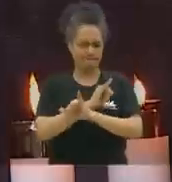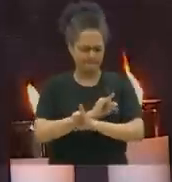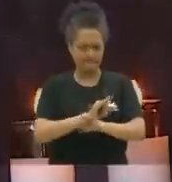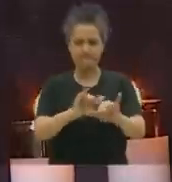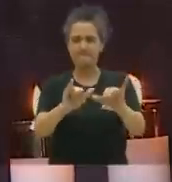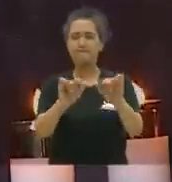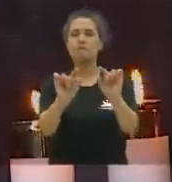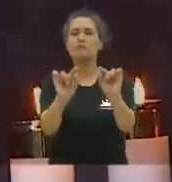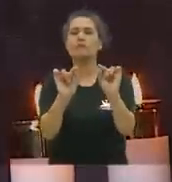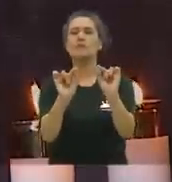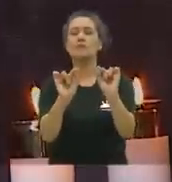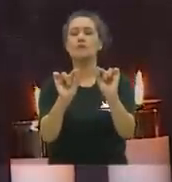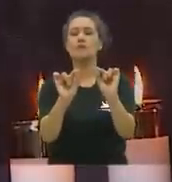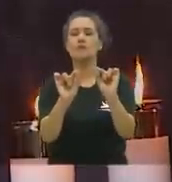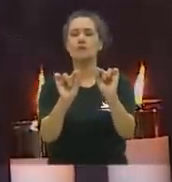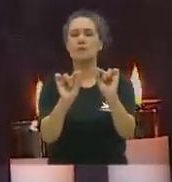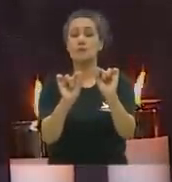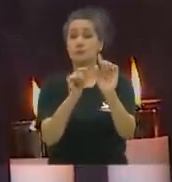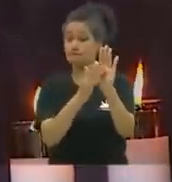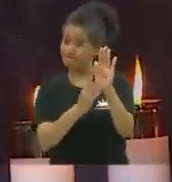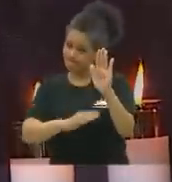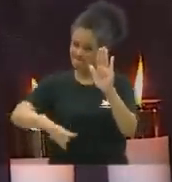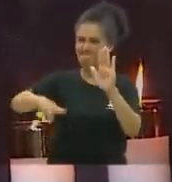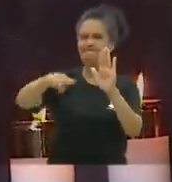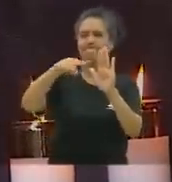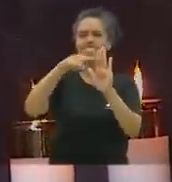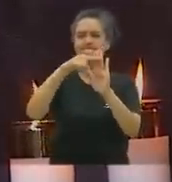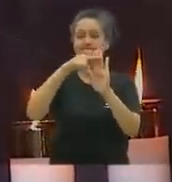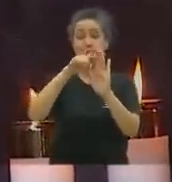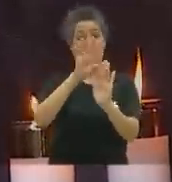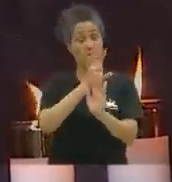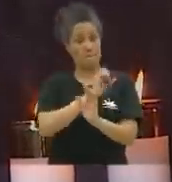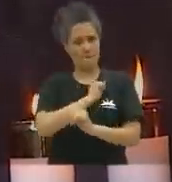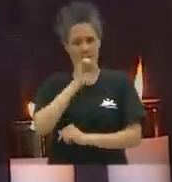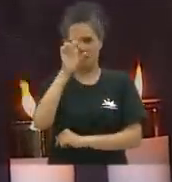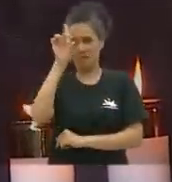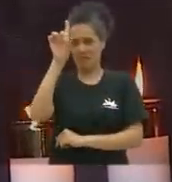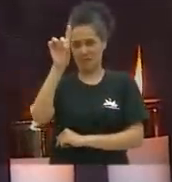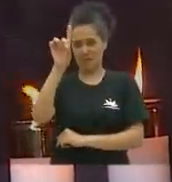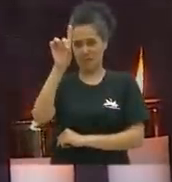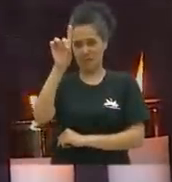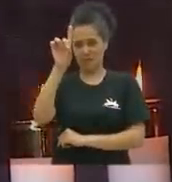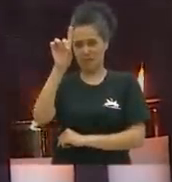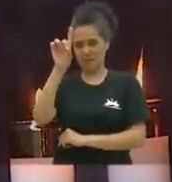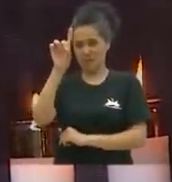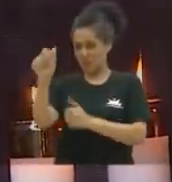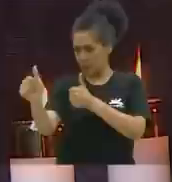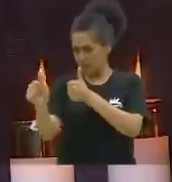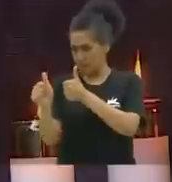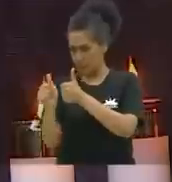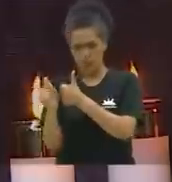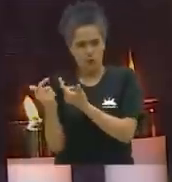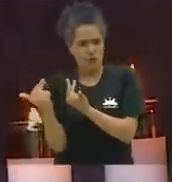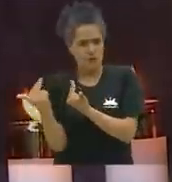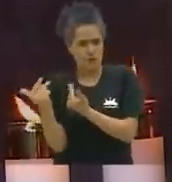o maior de todos os mandamentos é amar a Deus e ao próximo como a si